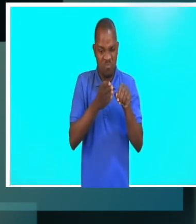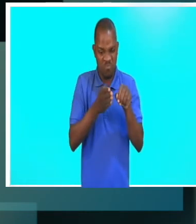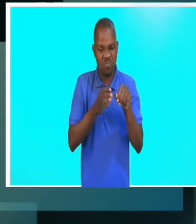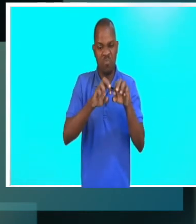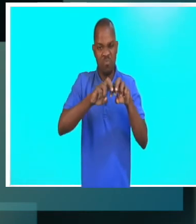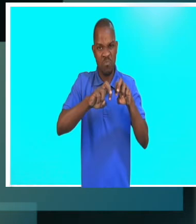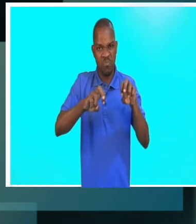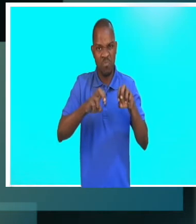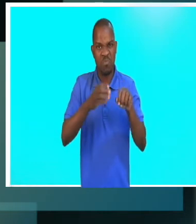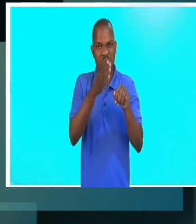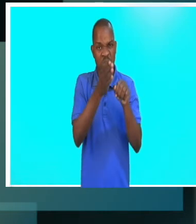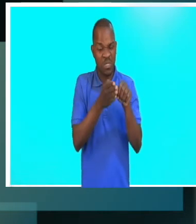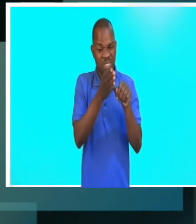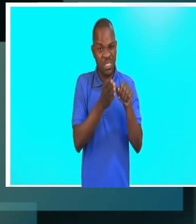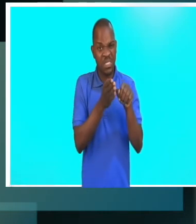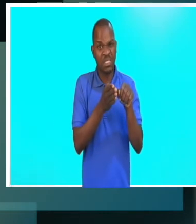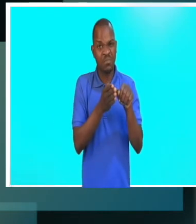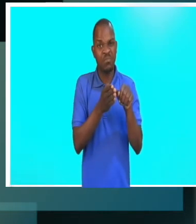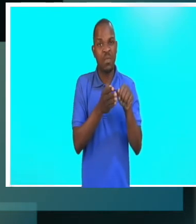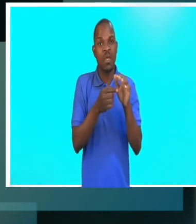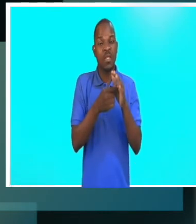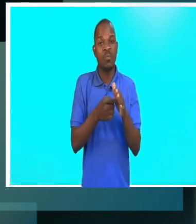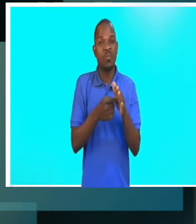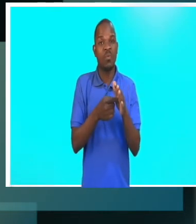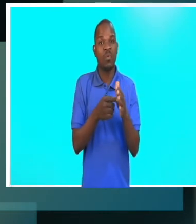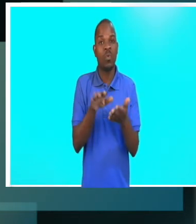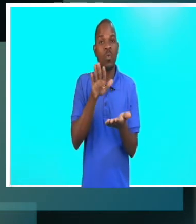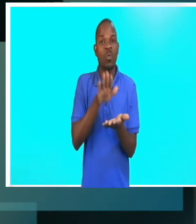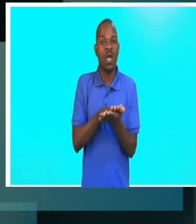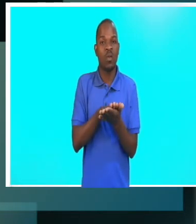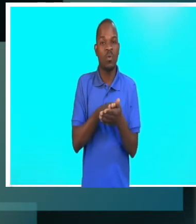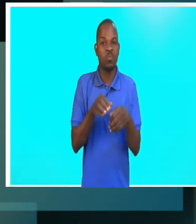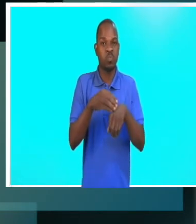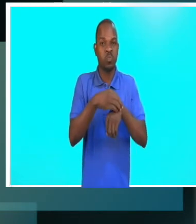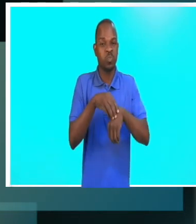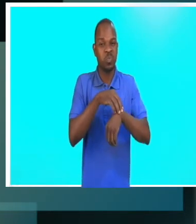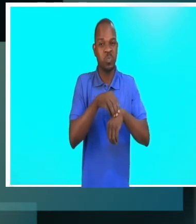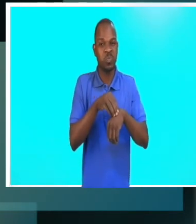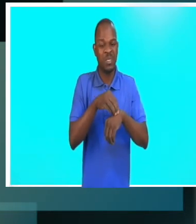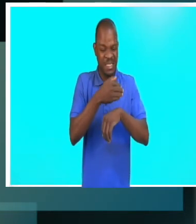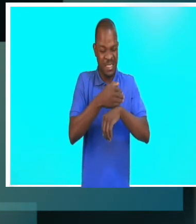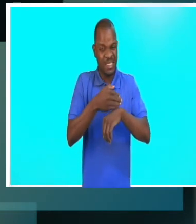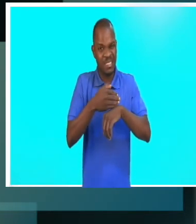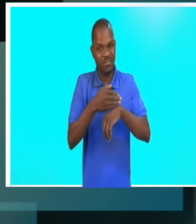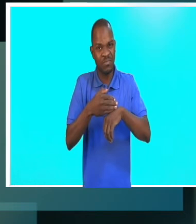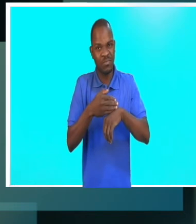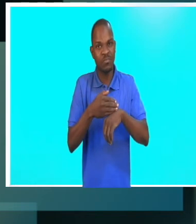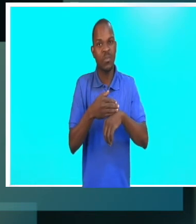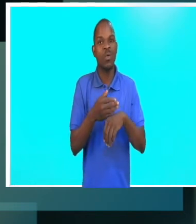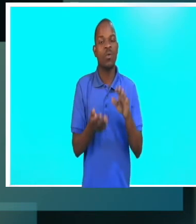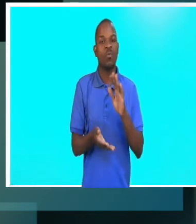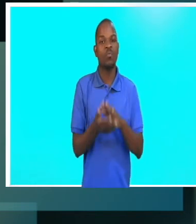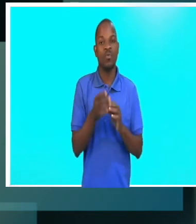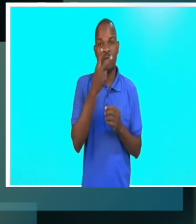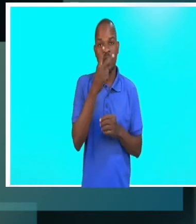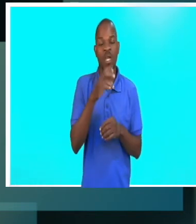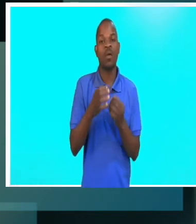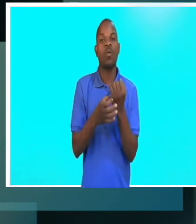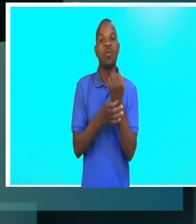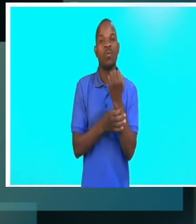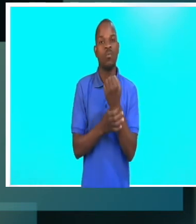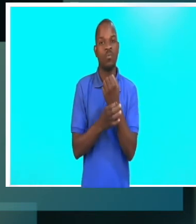cortar. E até abriram, principalmente a parte do joelho. Abriram muito e cortaram, e até ver se